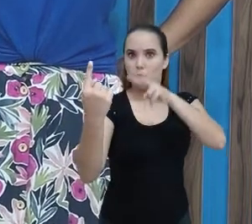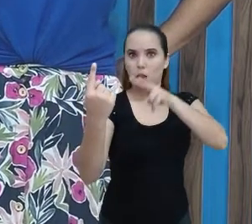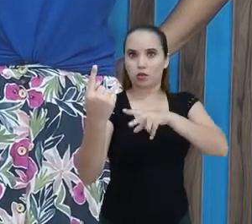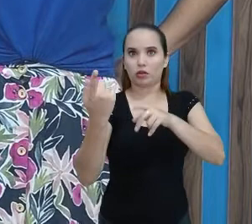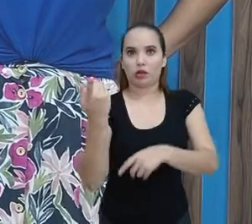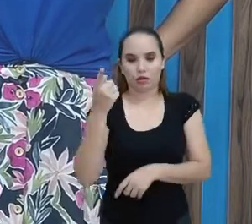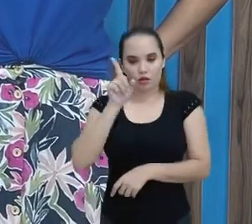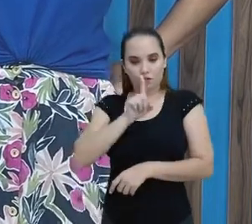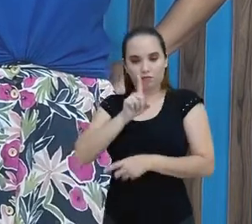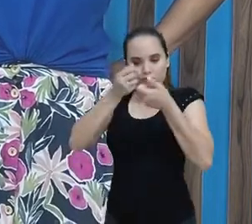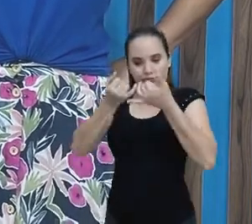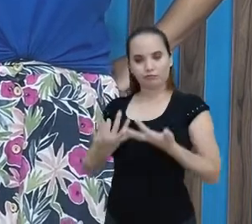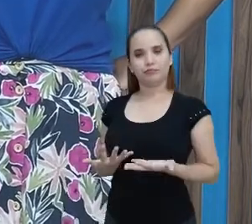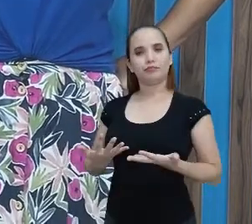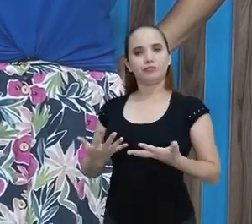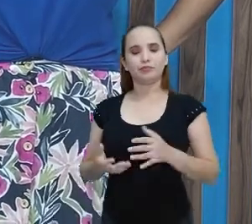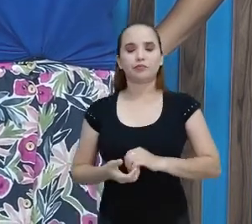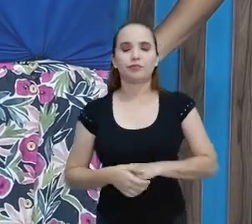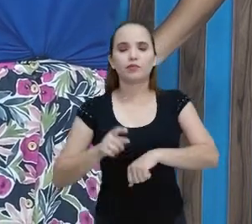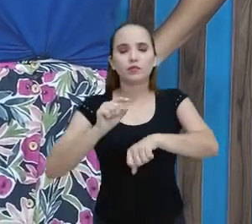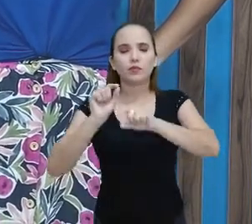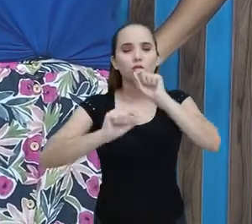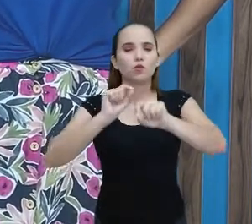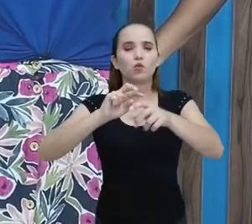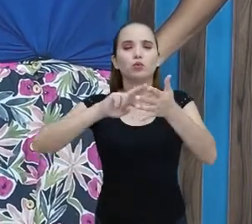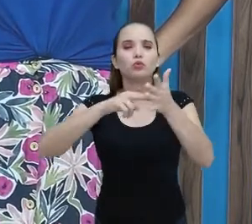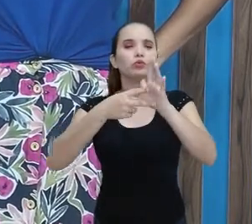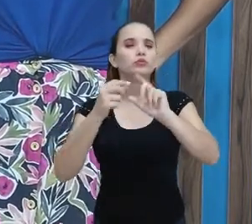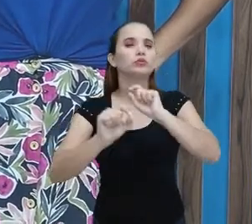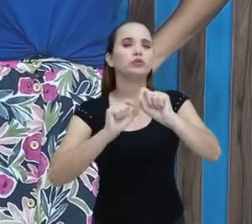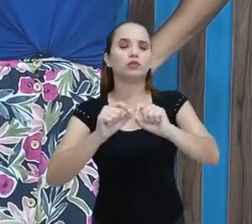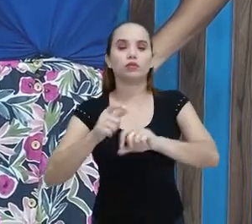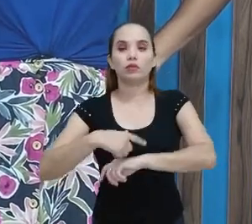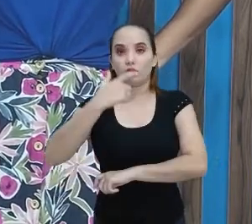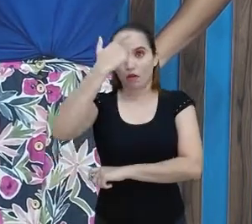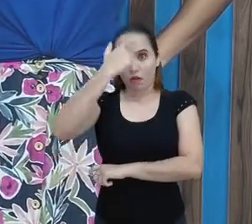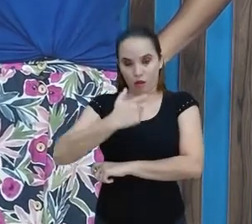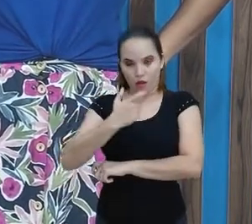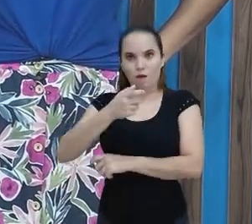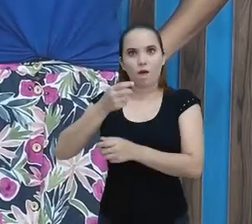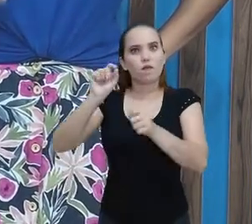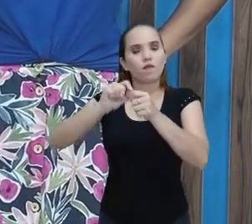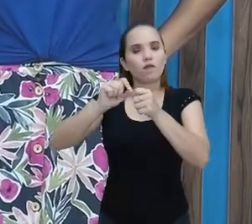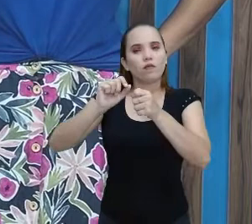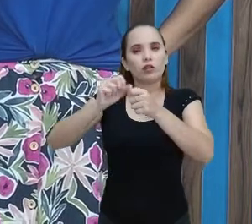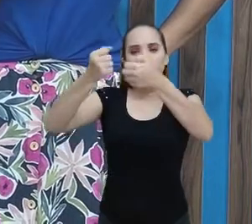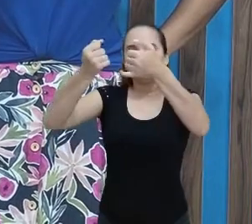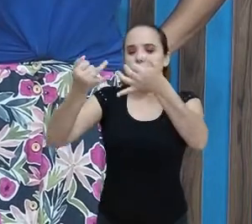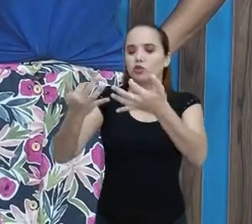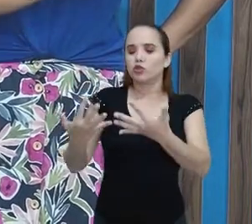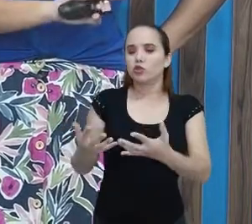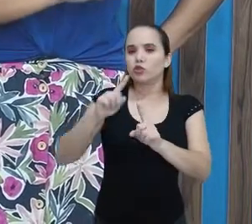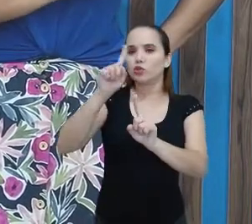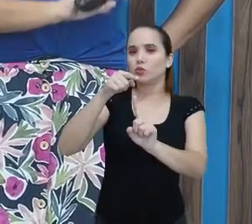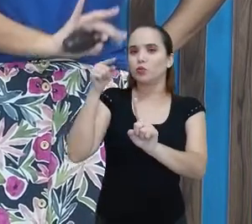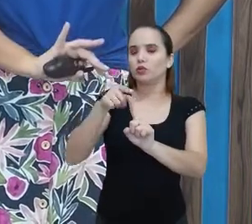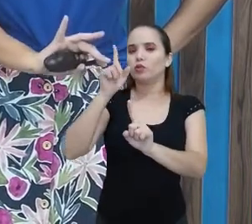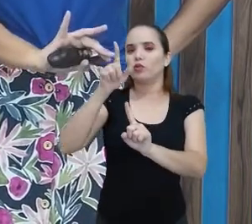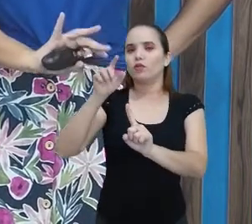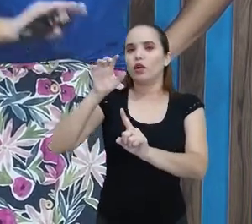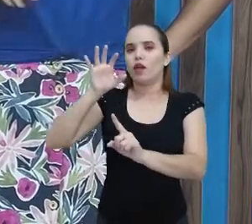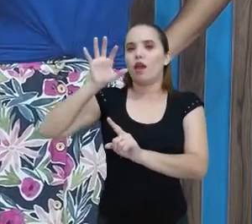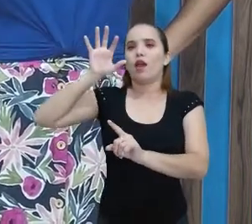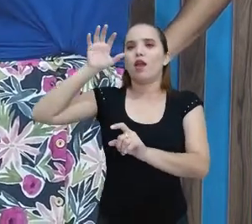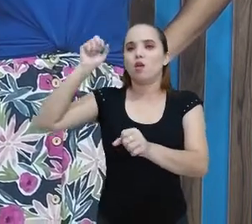descrição objetiva, é como se eu construísse imagens através das palavras para